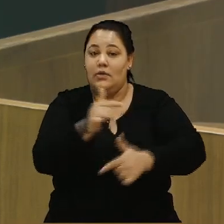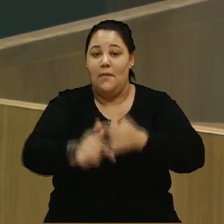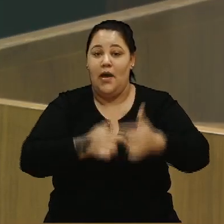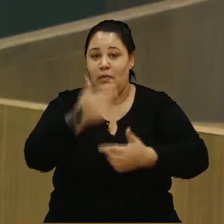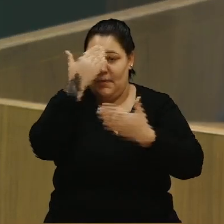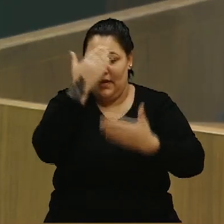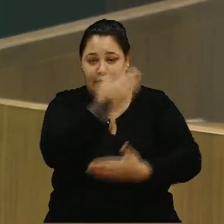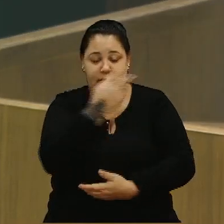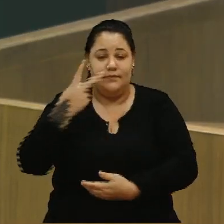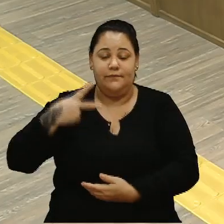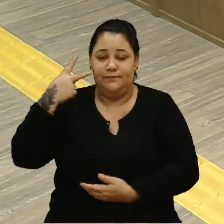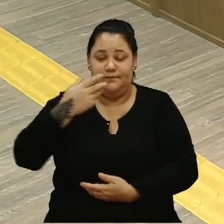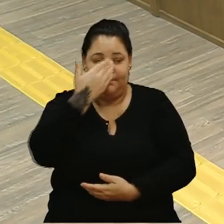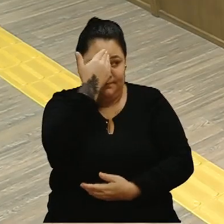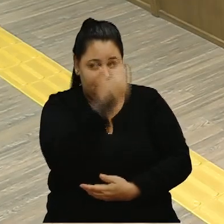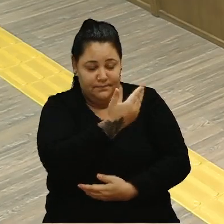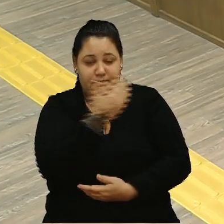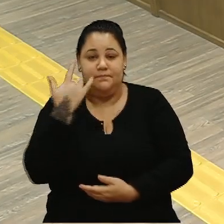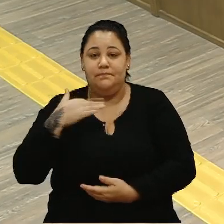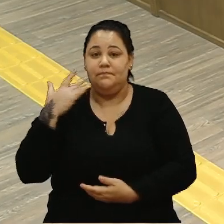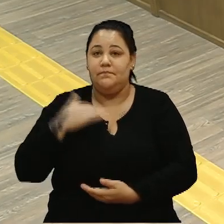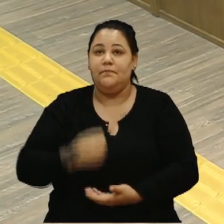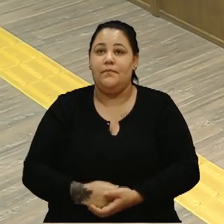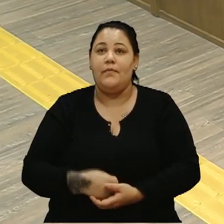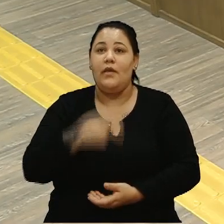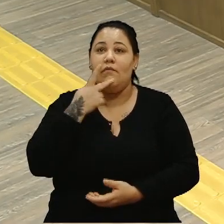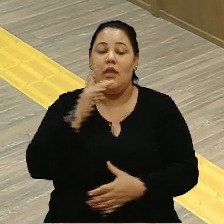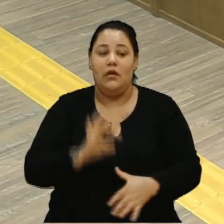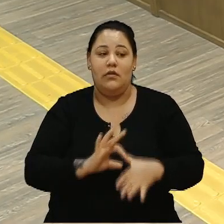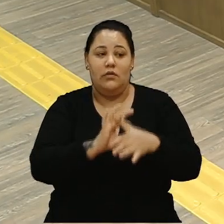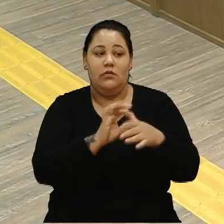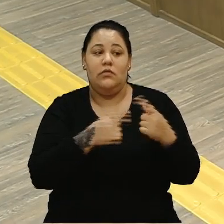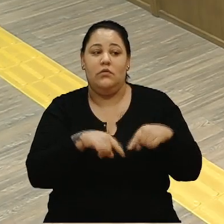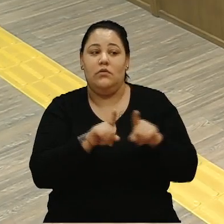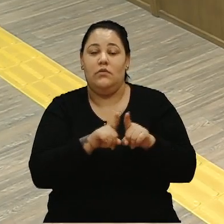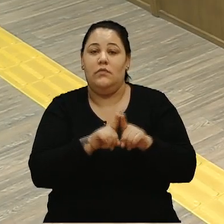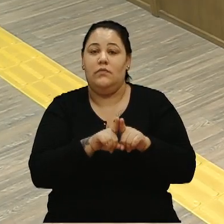Obrigado, vereadora Andressa Marques. Em declaração de líder da bancada do PL.